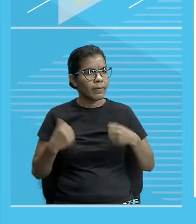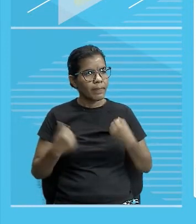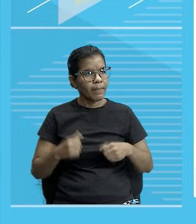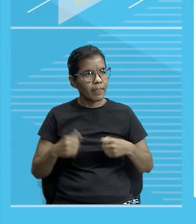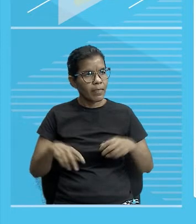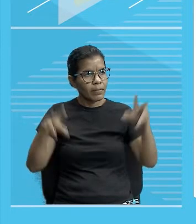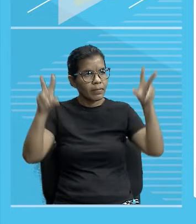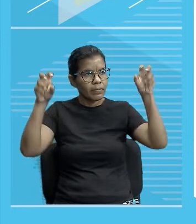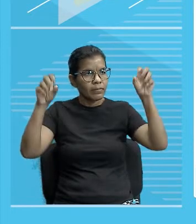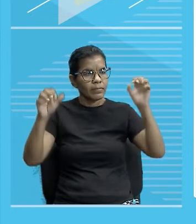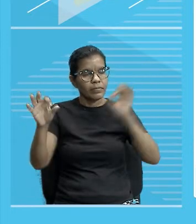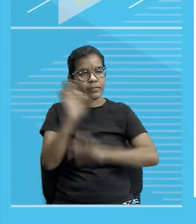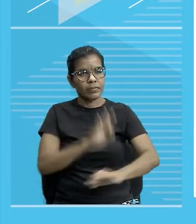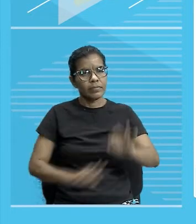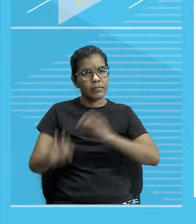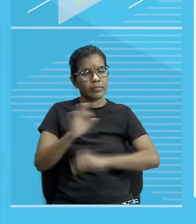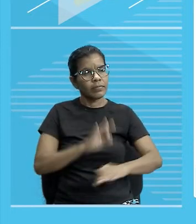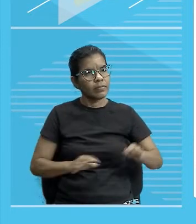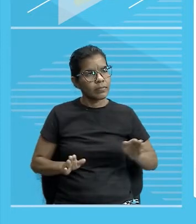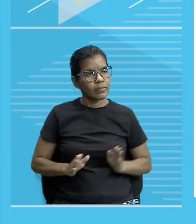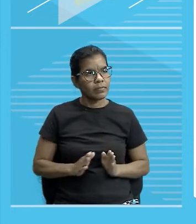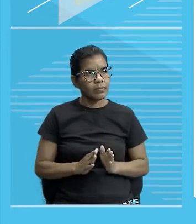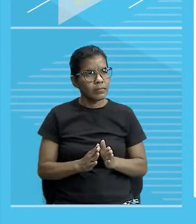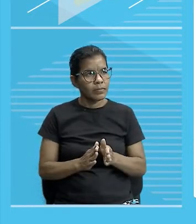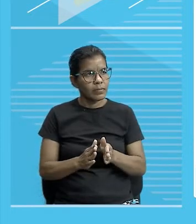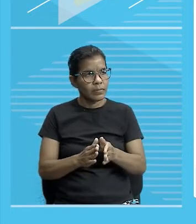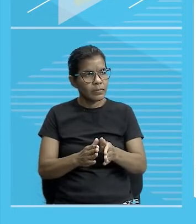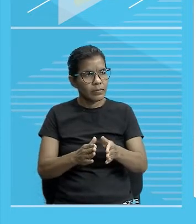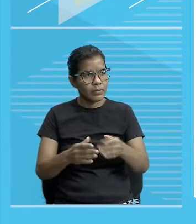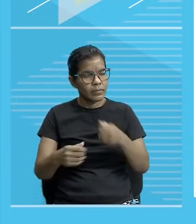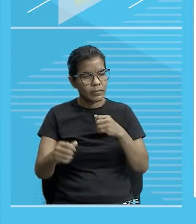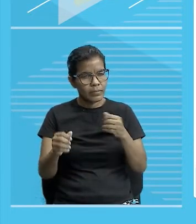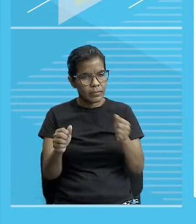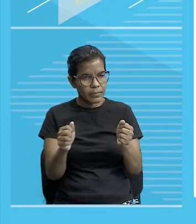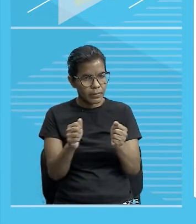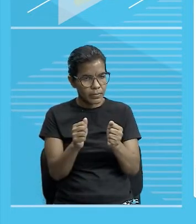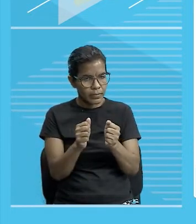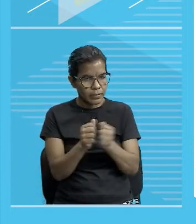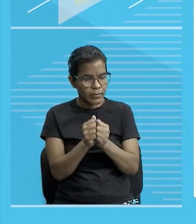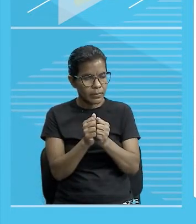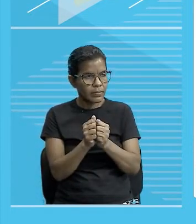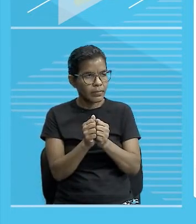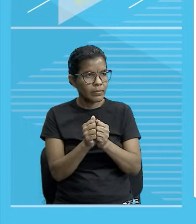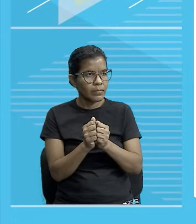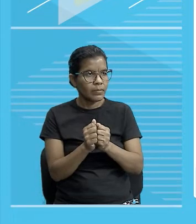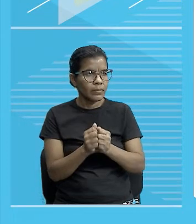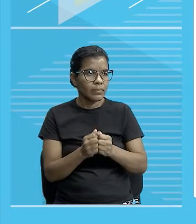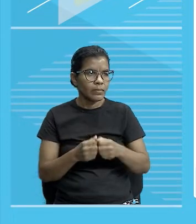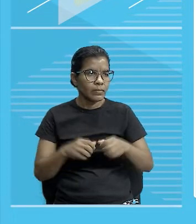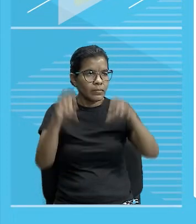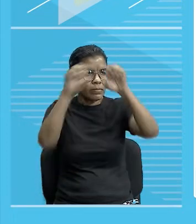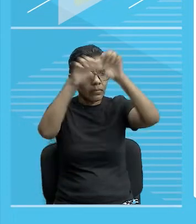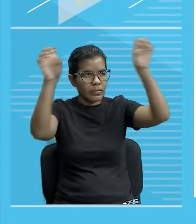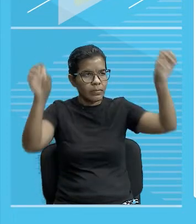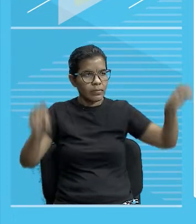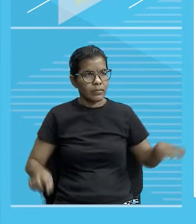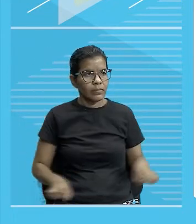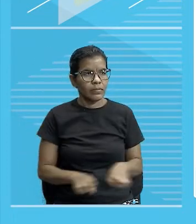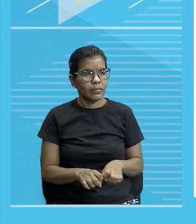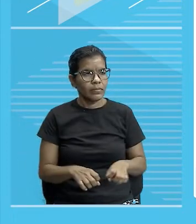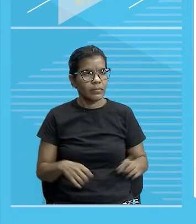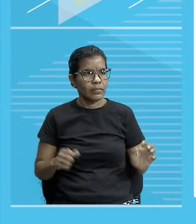de um tipo de planejamento estreito e o mais próximo possível de um sistema